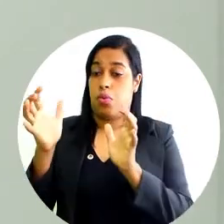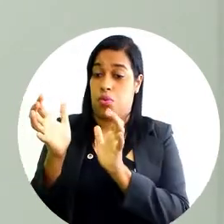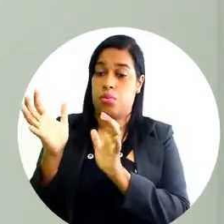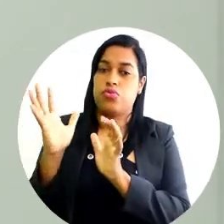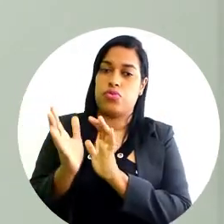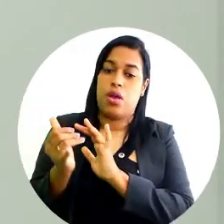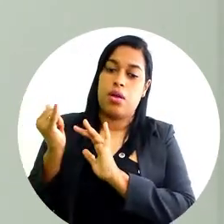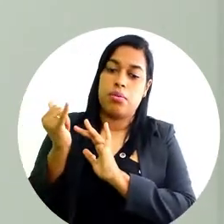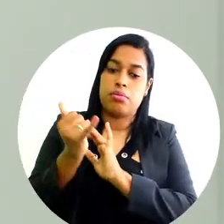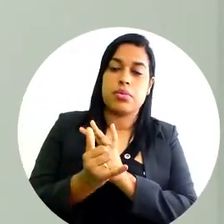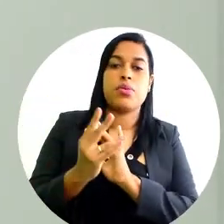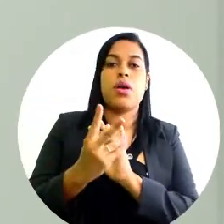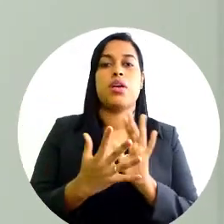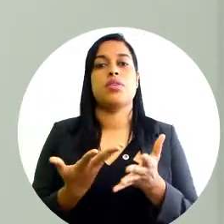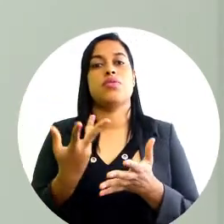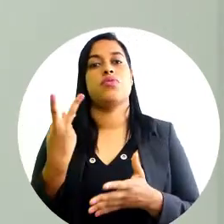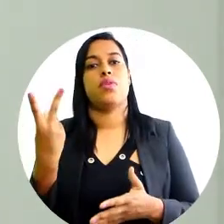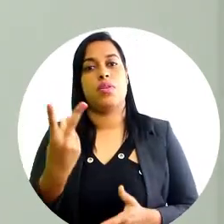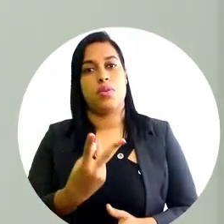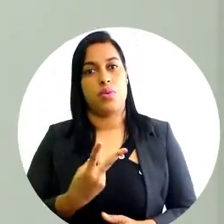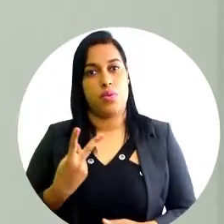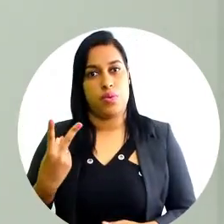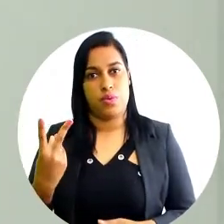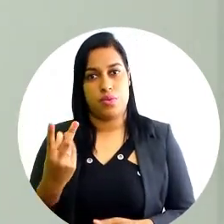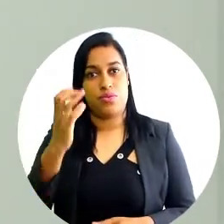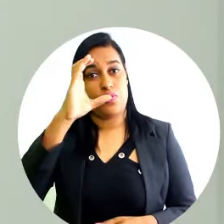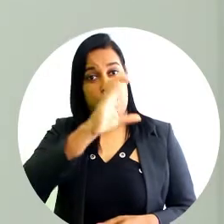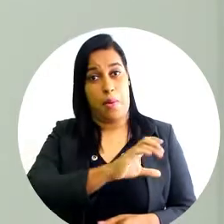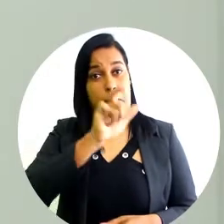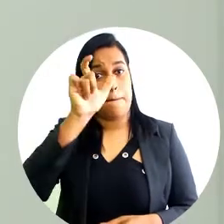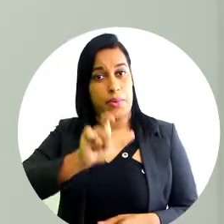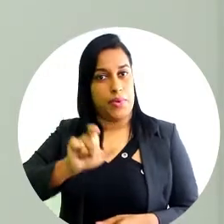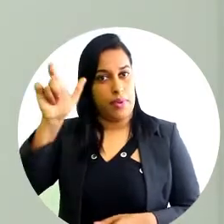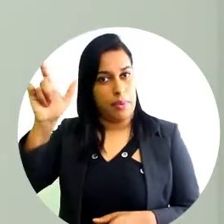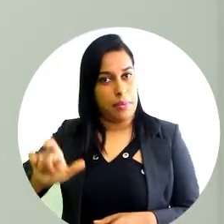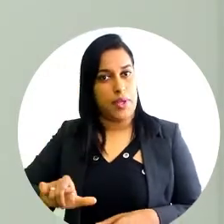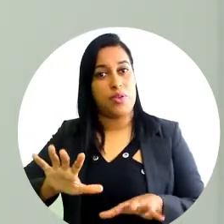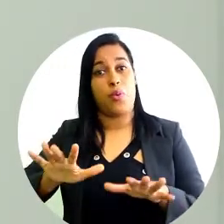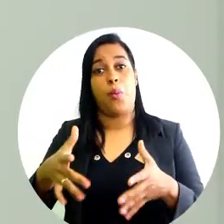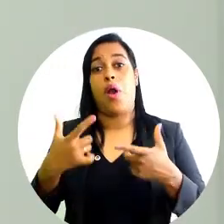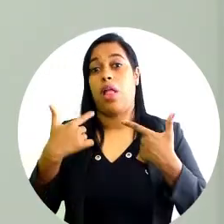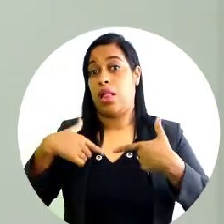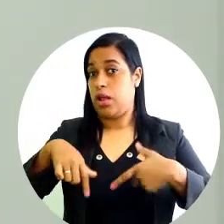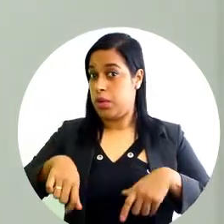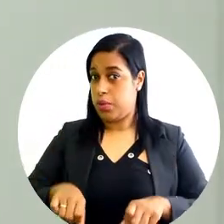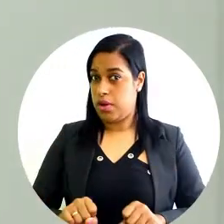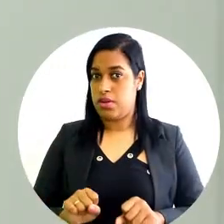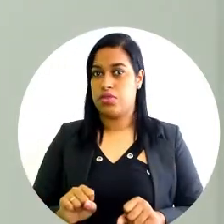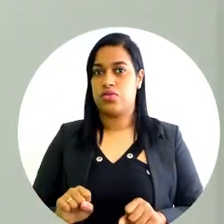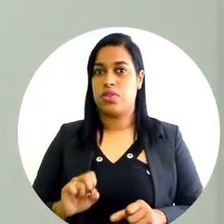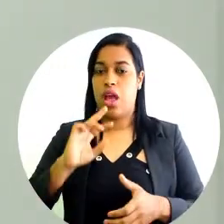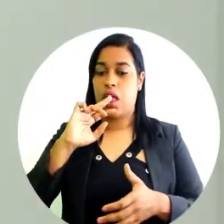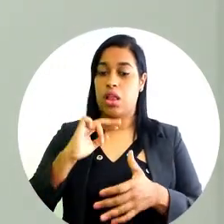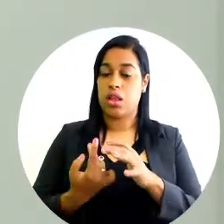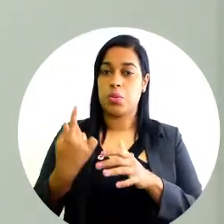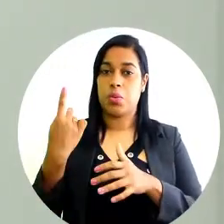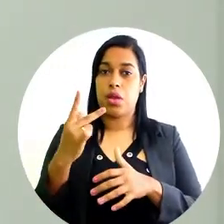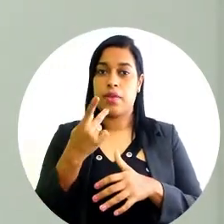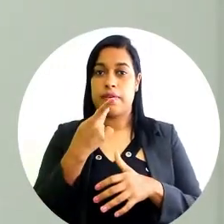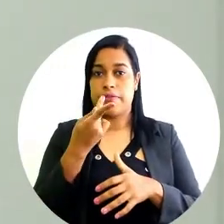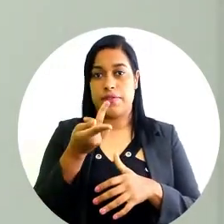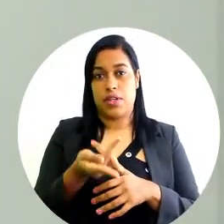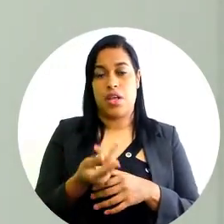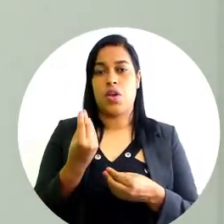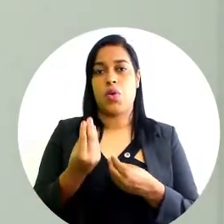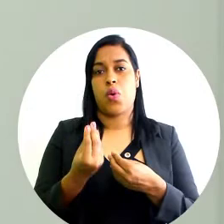desde os seus primeiros anos, quais são os valores, quais os comportamentos, qual a linguagem, qual a língua